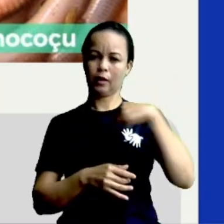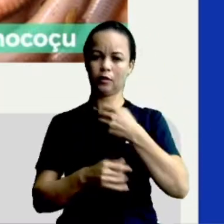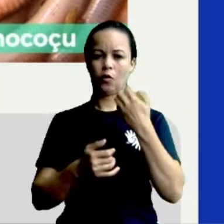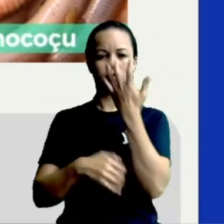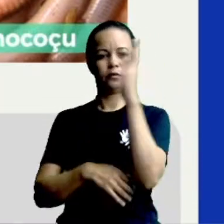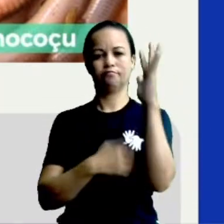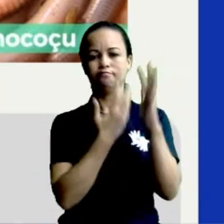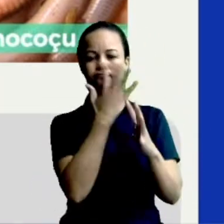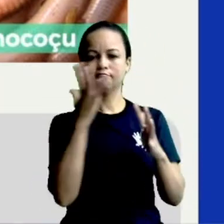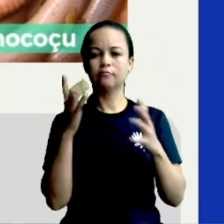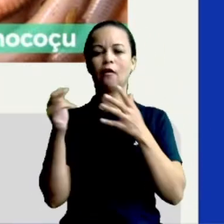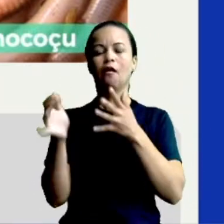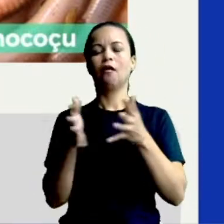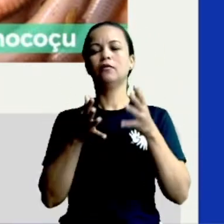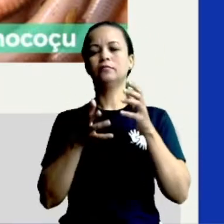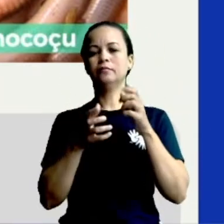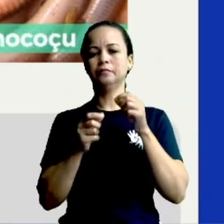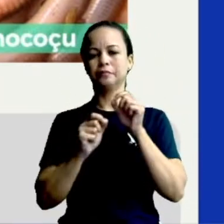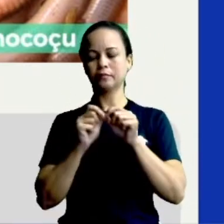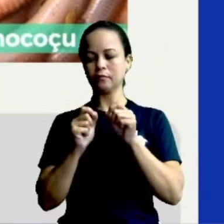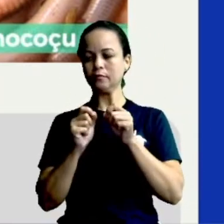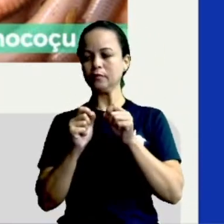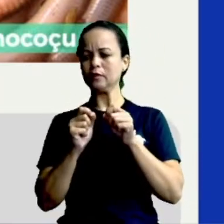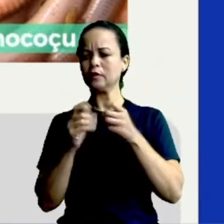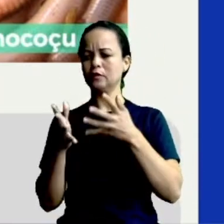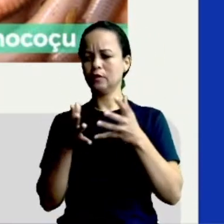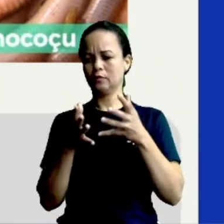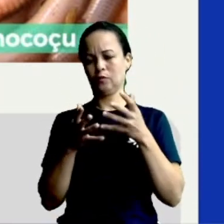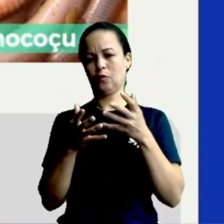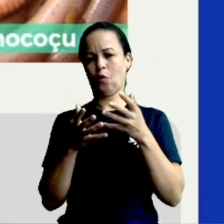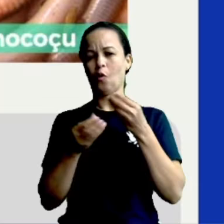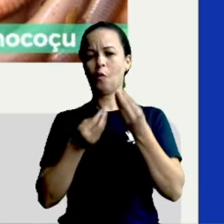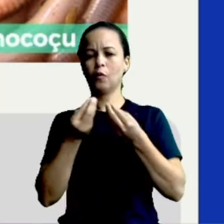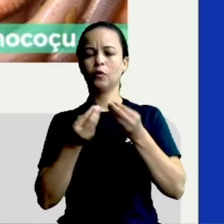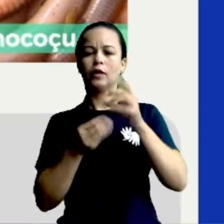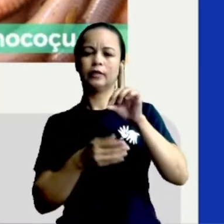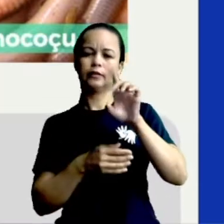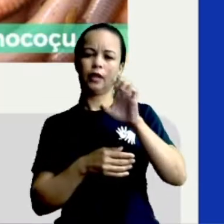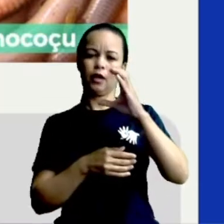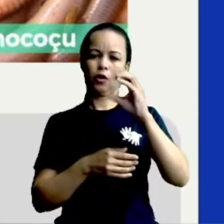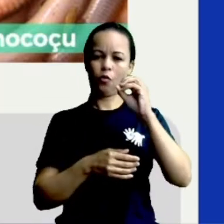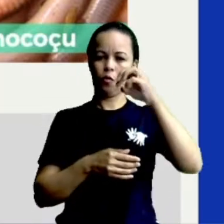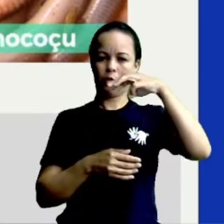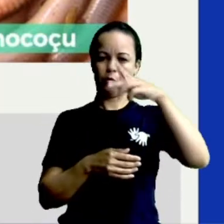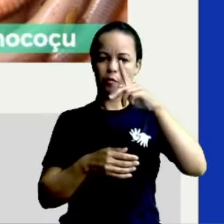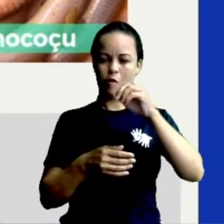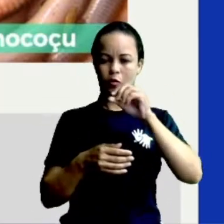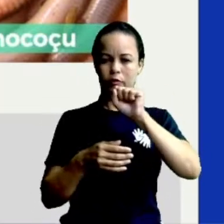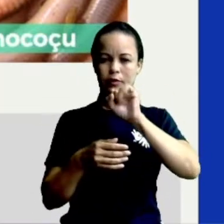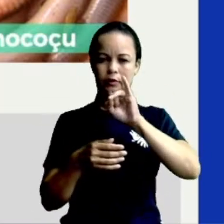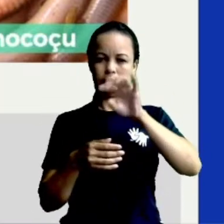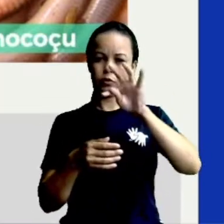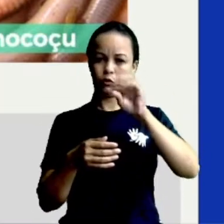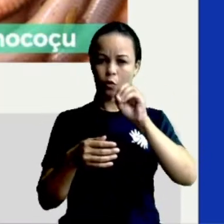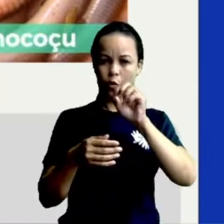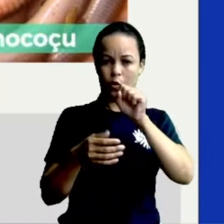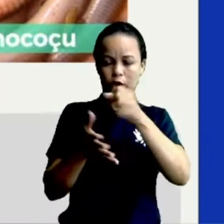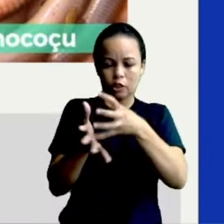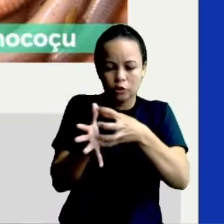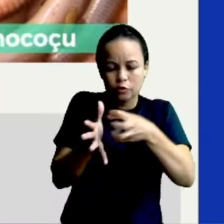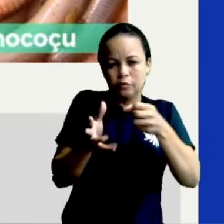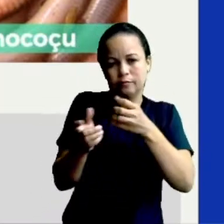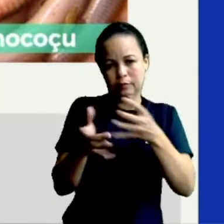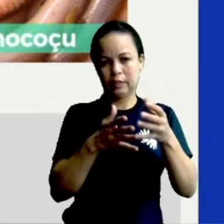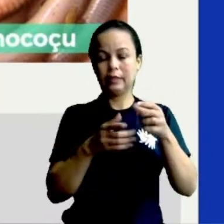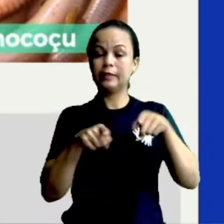são seres, por alguns considerados como decompositores, outros como consumidores secundários, mas